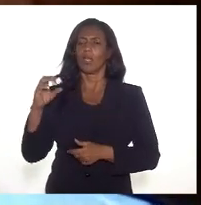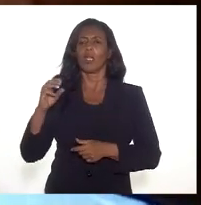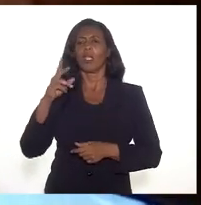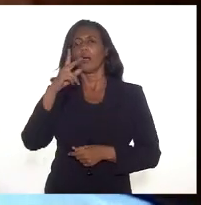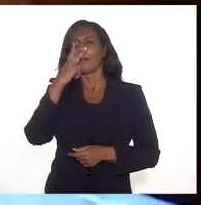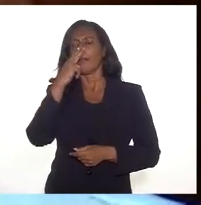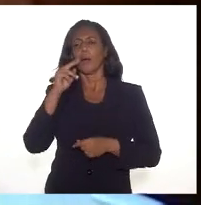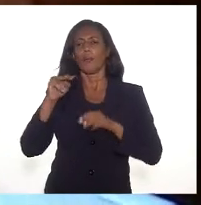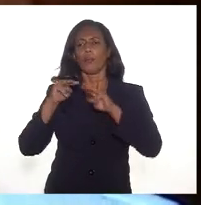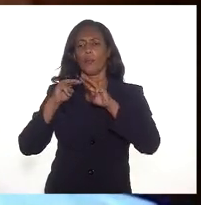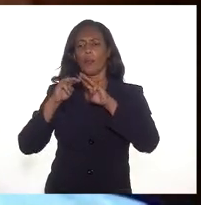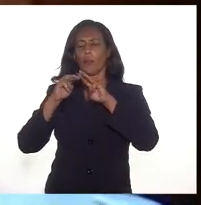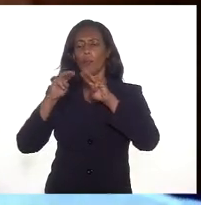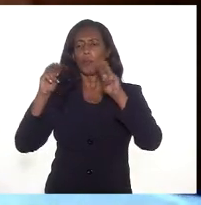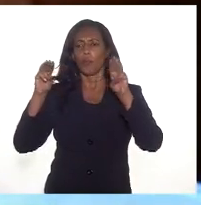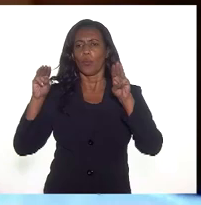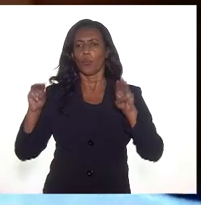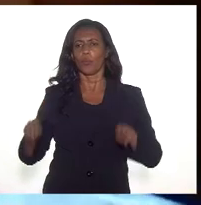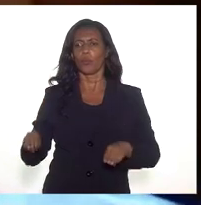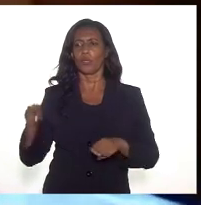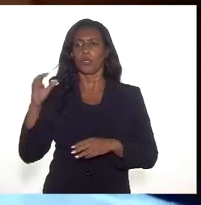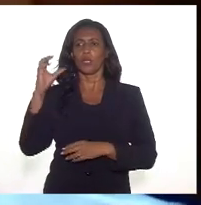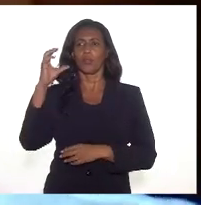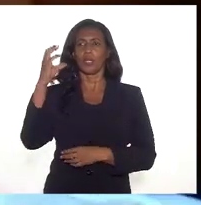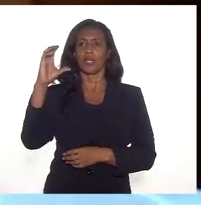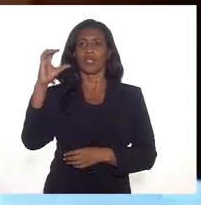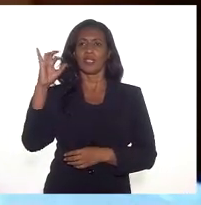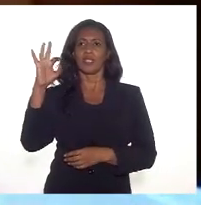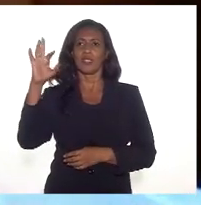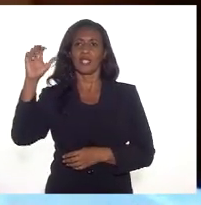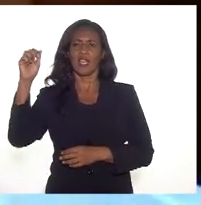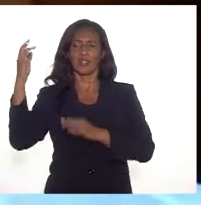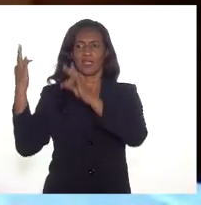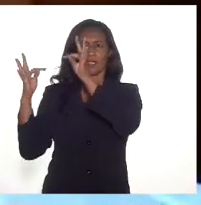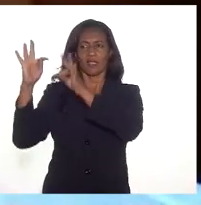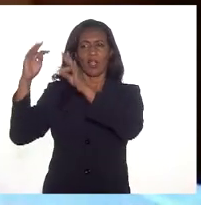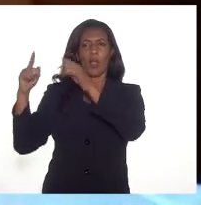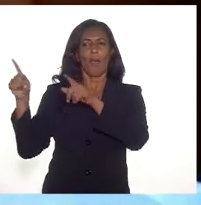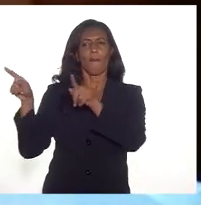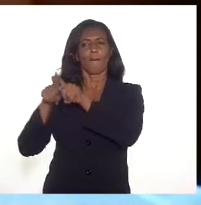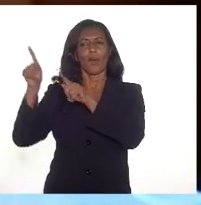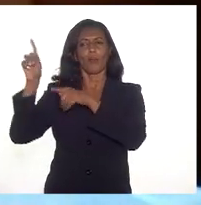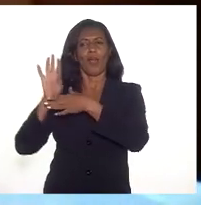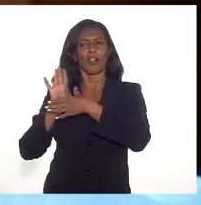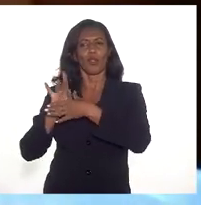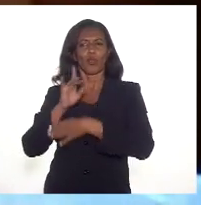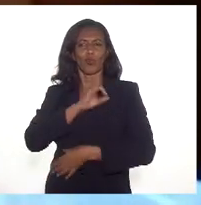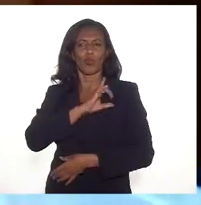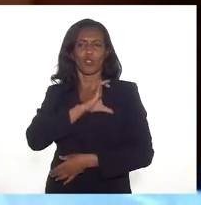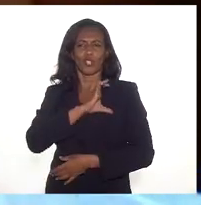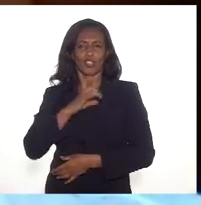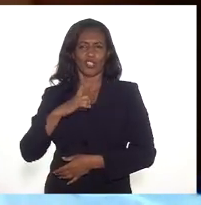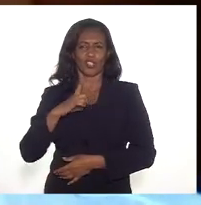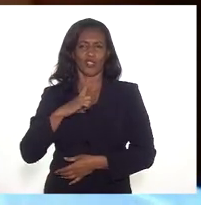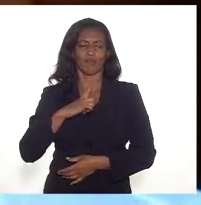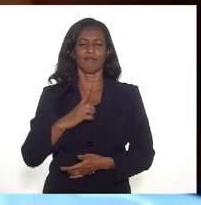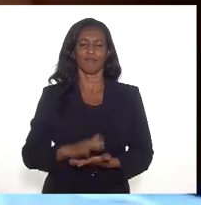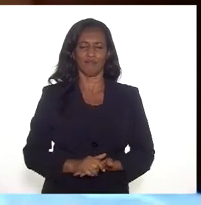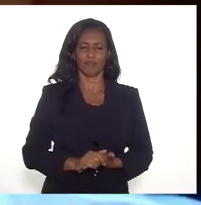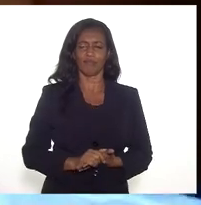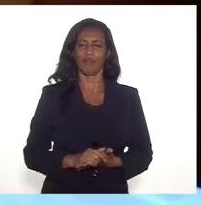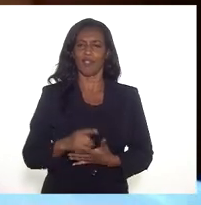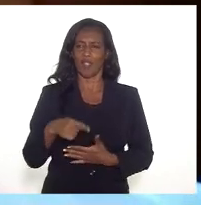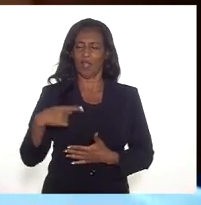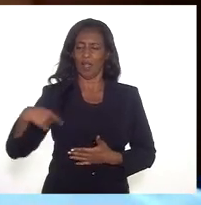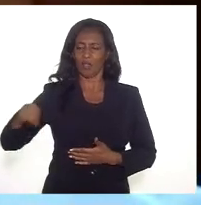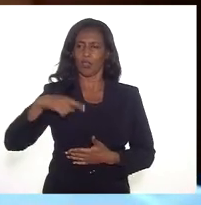da Ciência da Fundação CCERGE em Duque de Caxias. Então, queria saudar essa notícia, e é uma articulação da qual as nossas